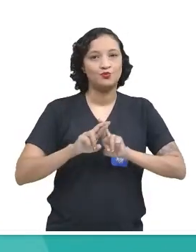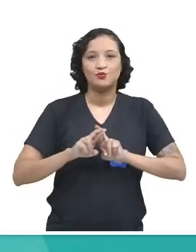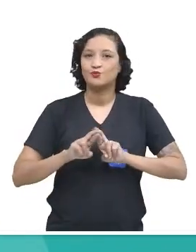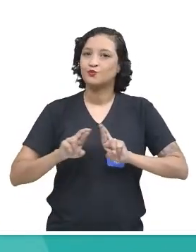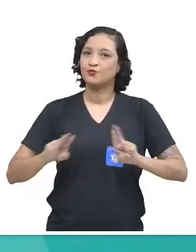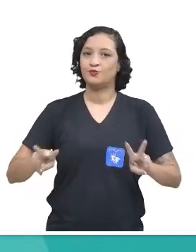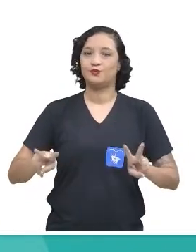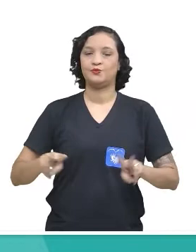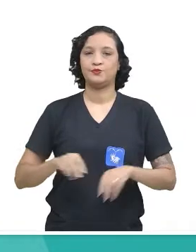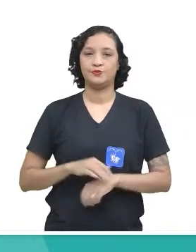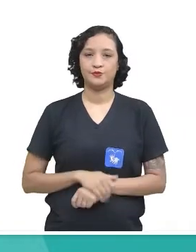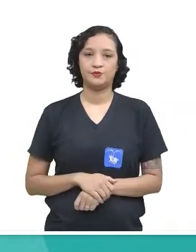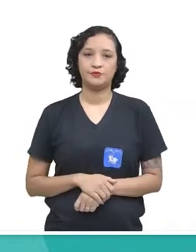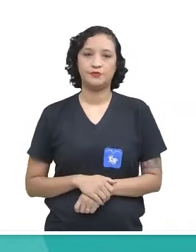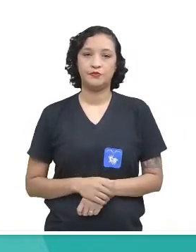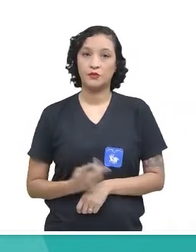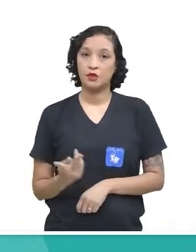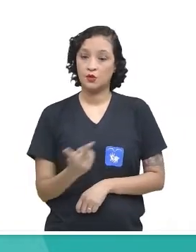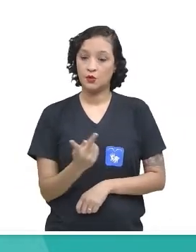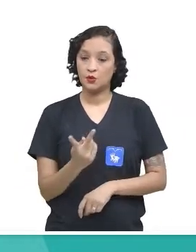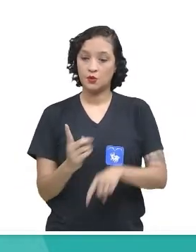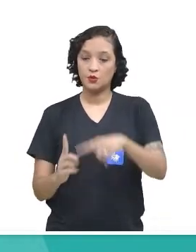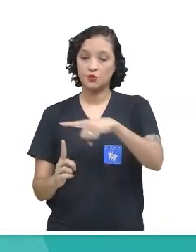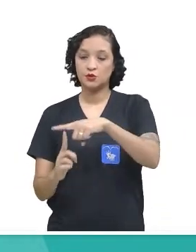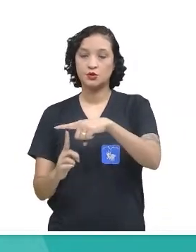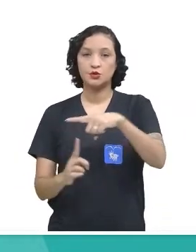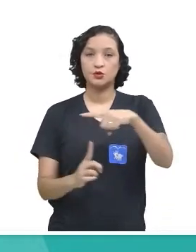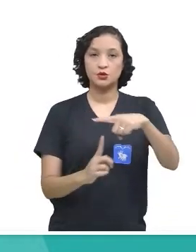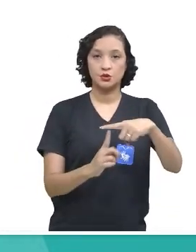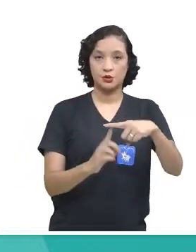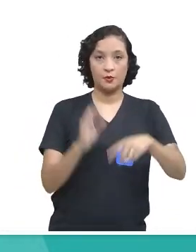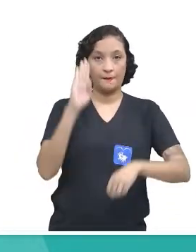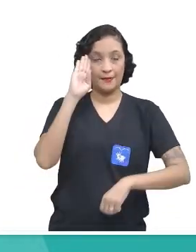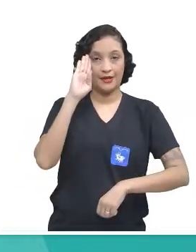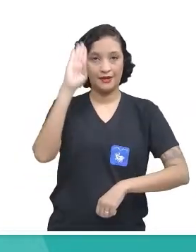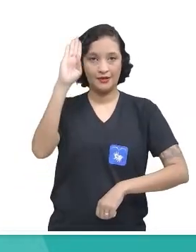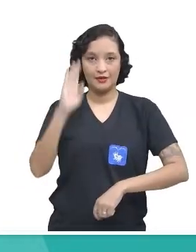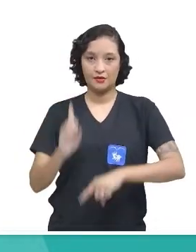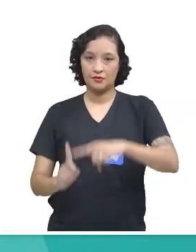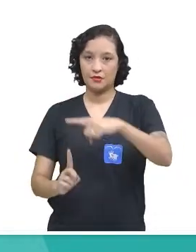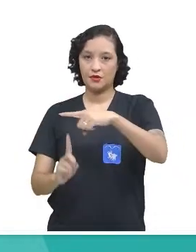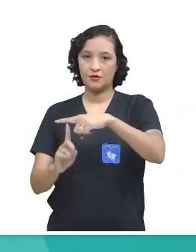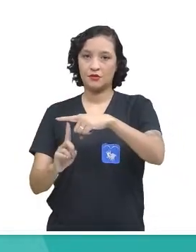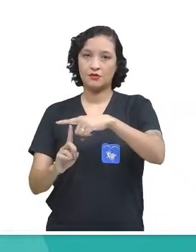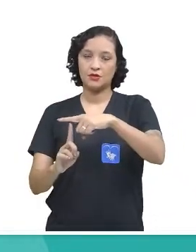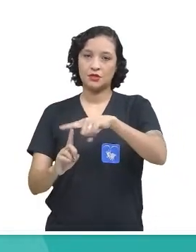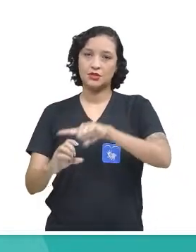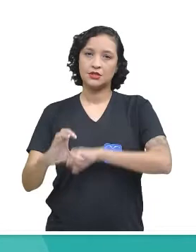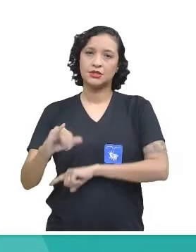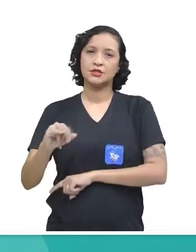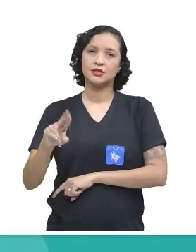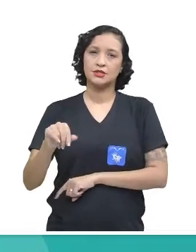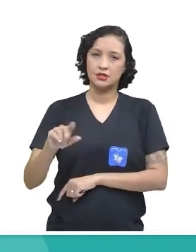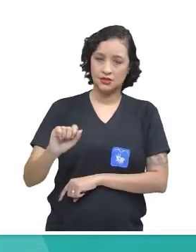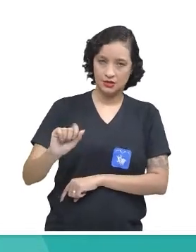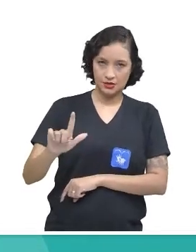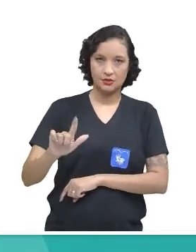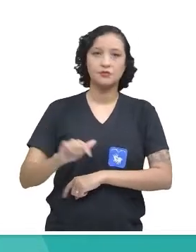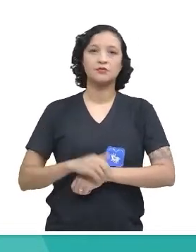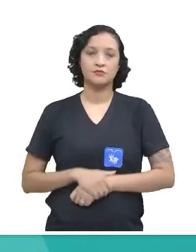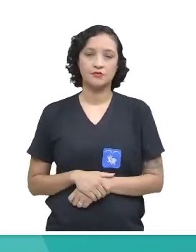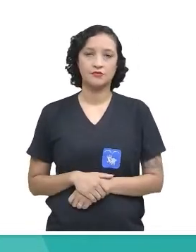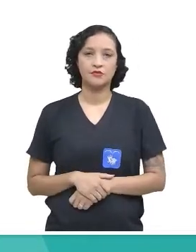Mas existem 2 tipos principais de envelhecimento, que é o envelhecimento senil, é aquele que o idoso ele